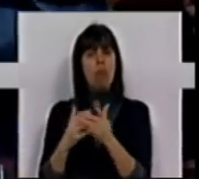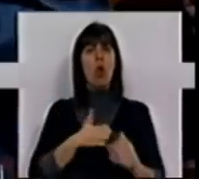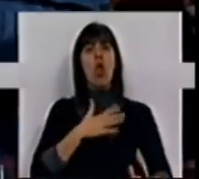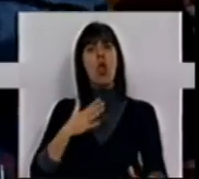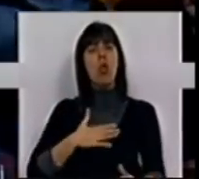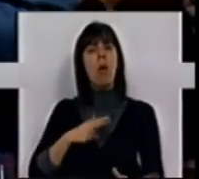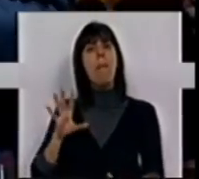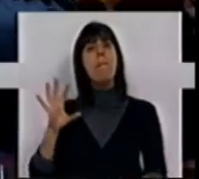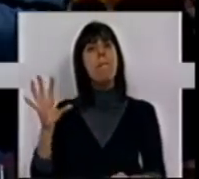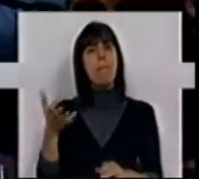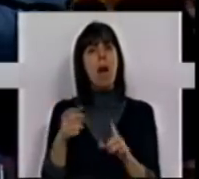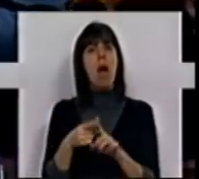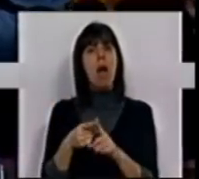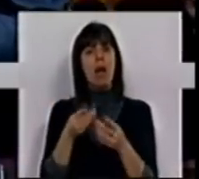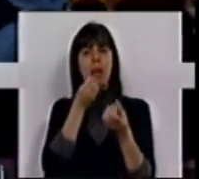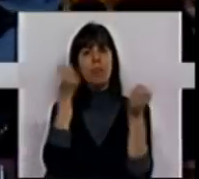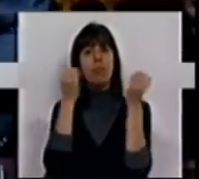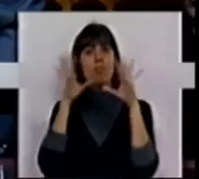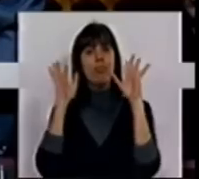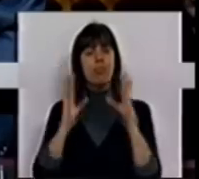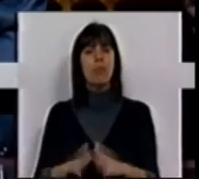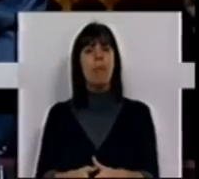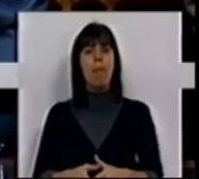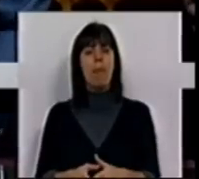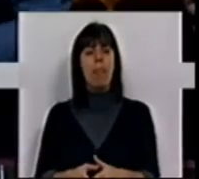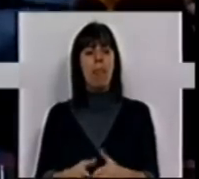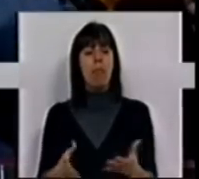que os donos do país estão a desaparecer.